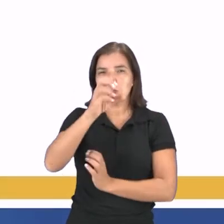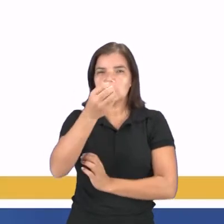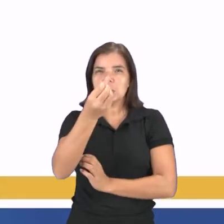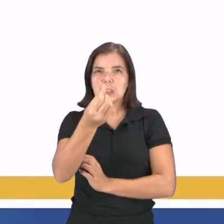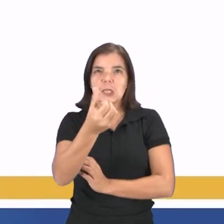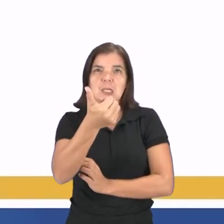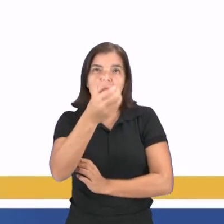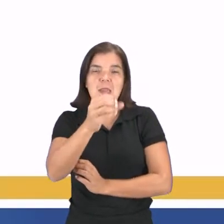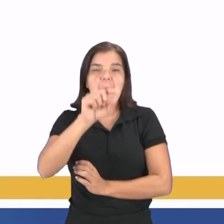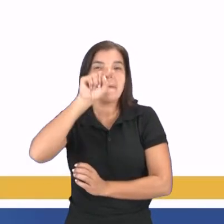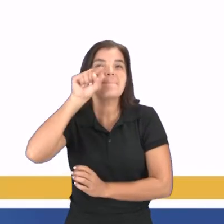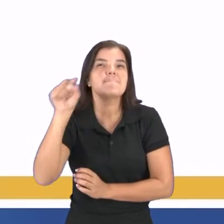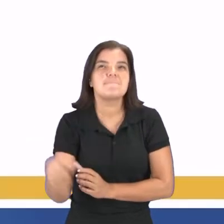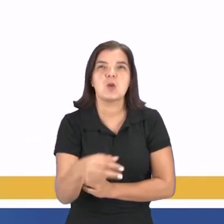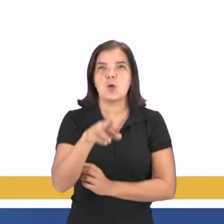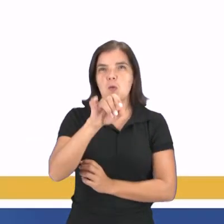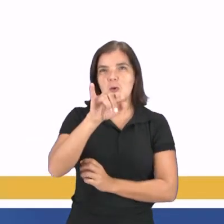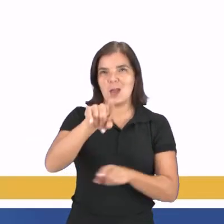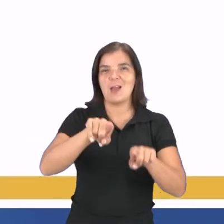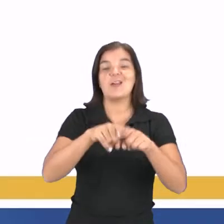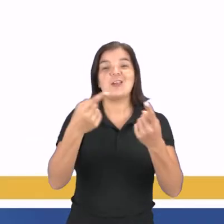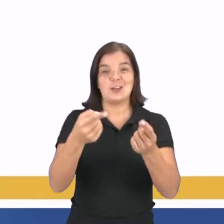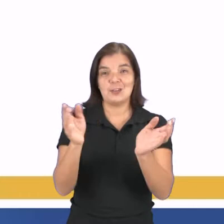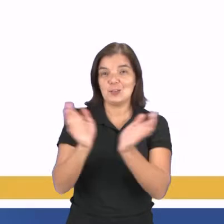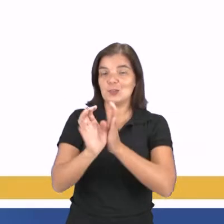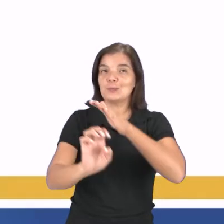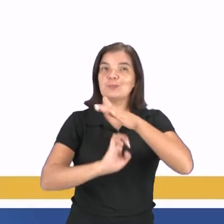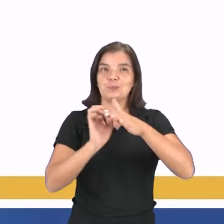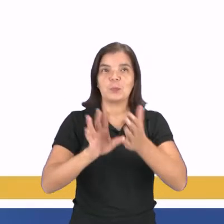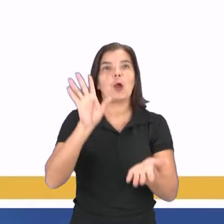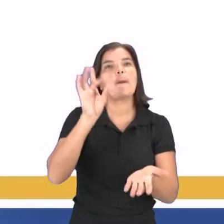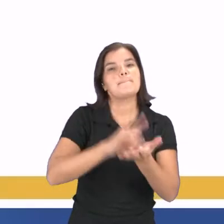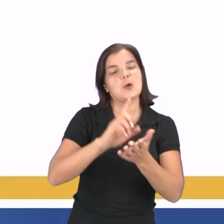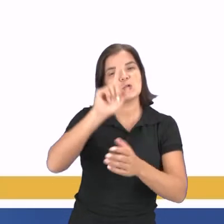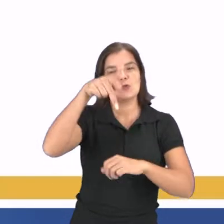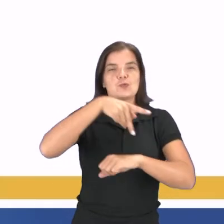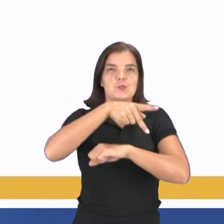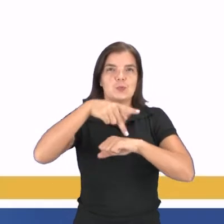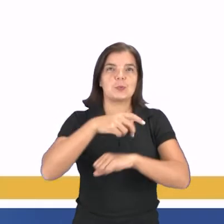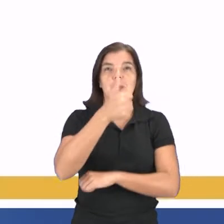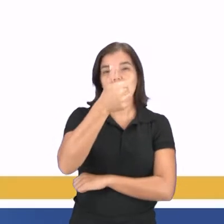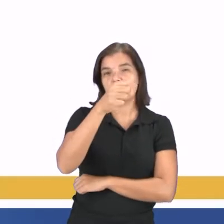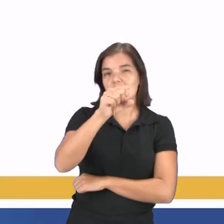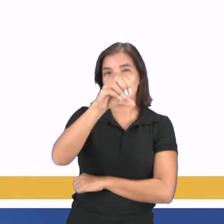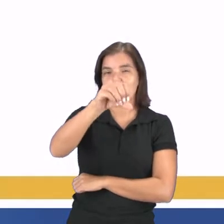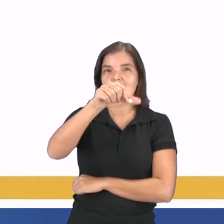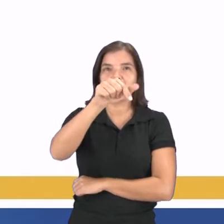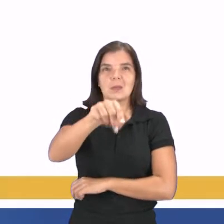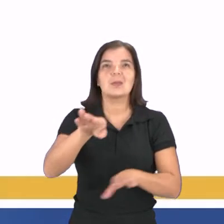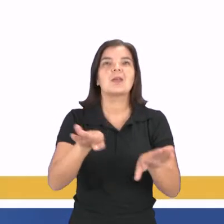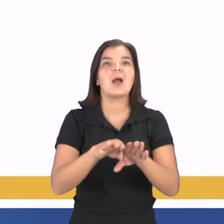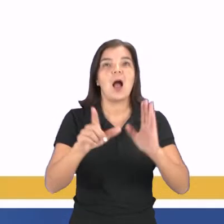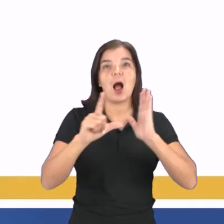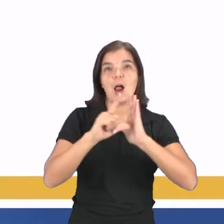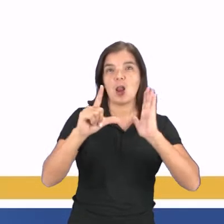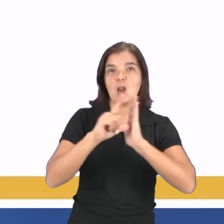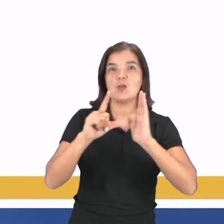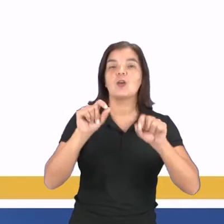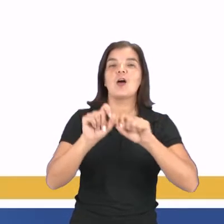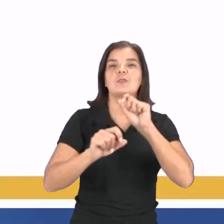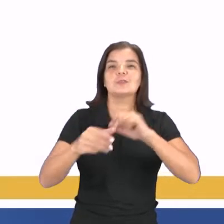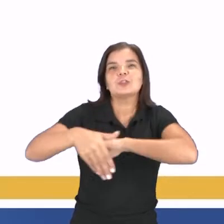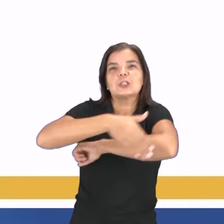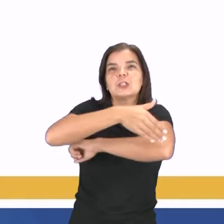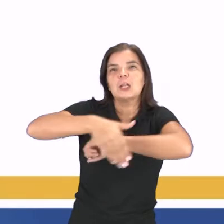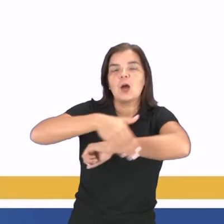mil réis, além de fonogramas originais importados. Em 1897, sua